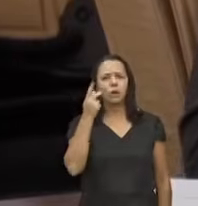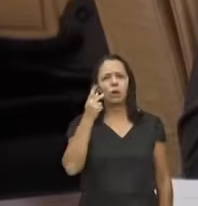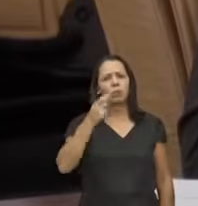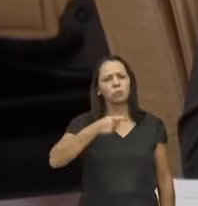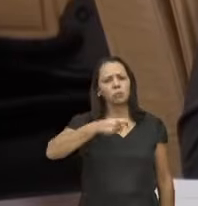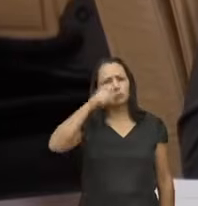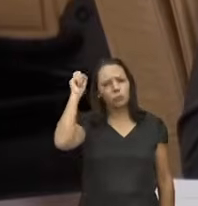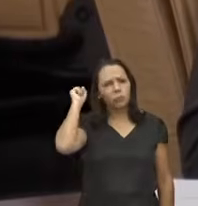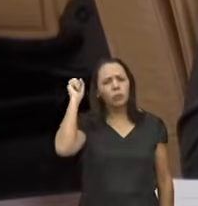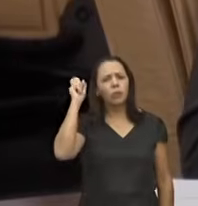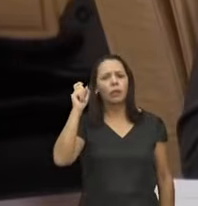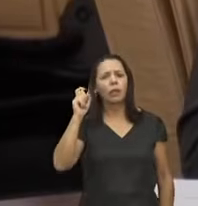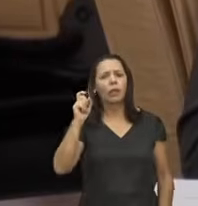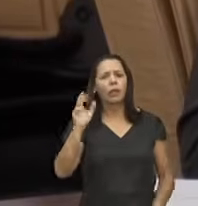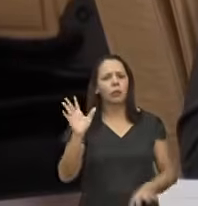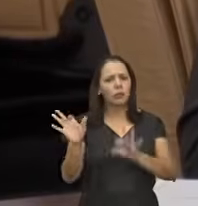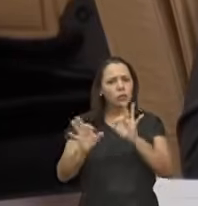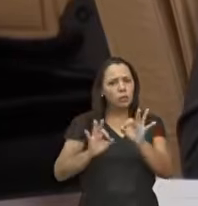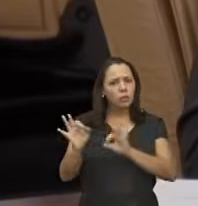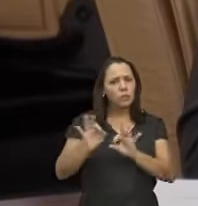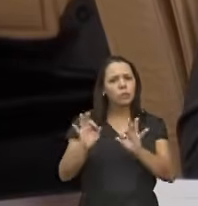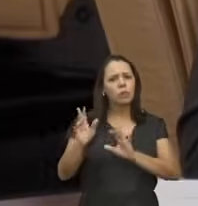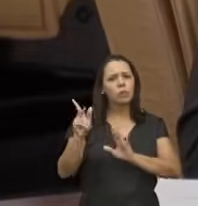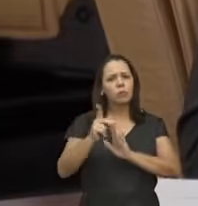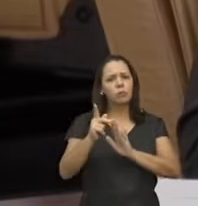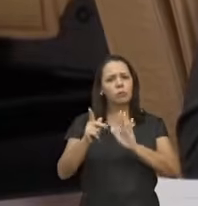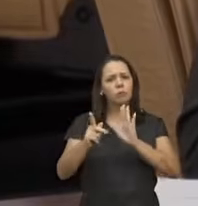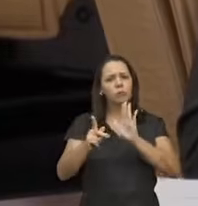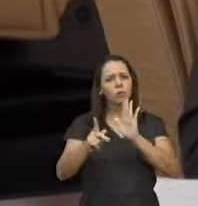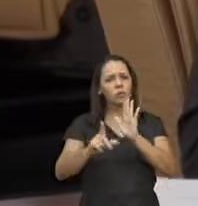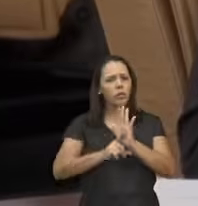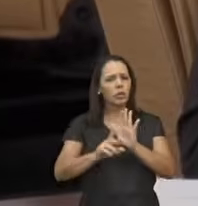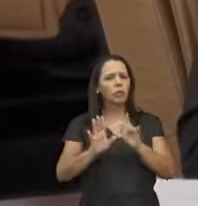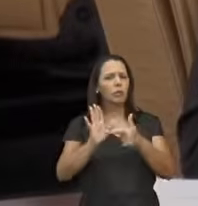Joex, que vai apresentar o projeto dele logo menos,